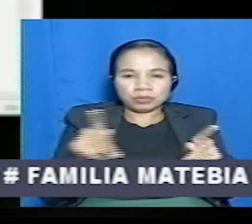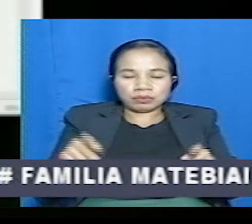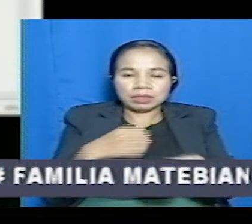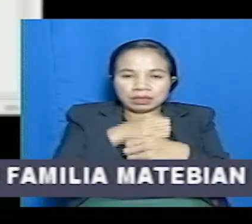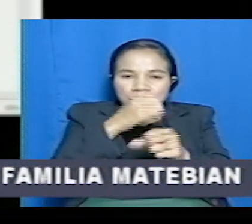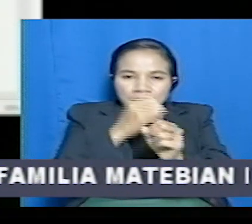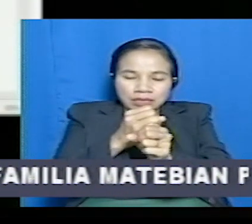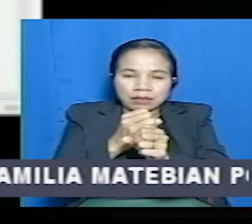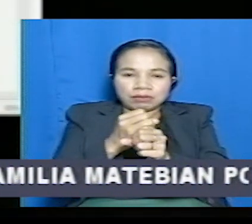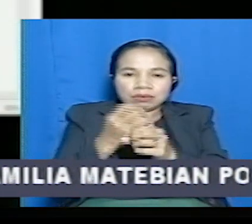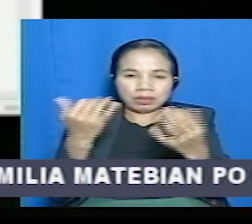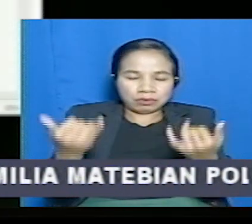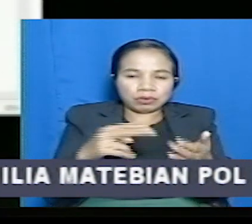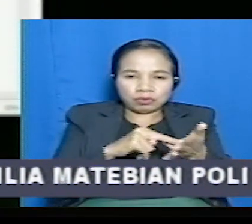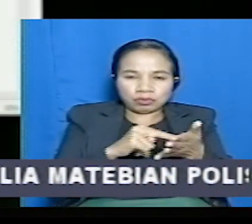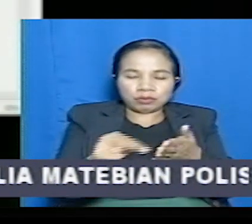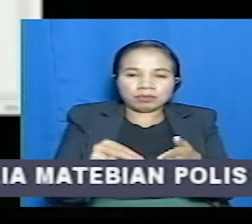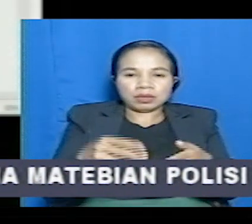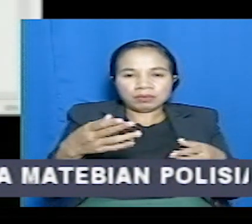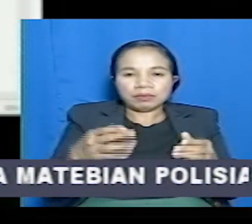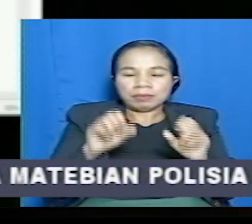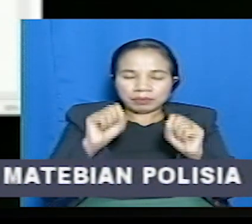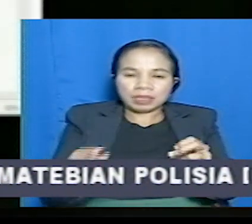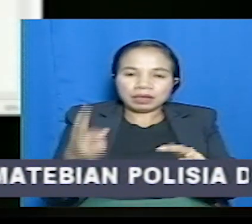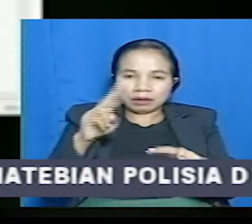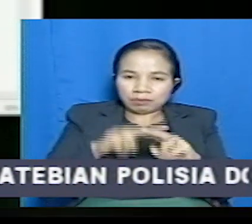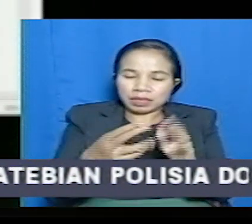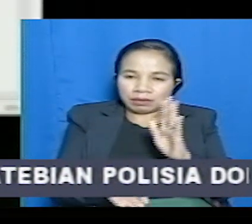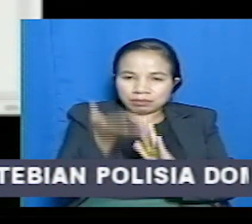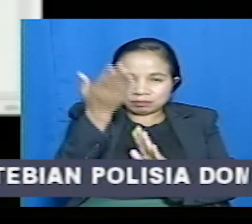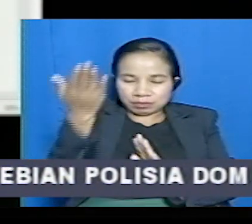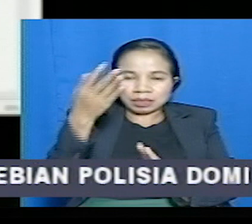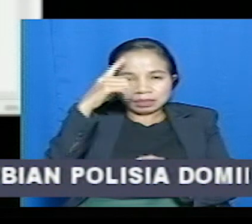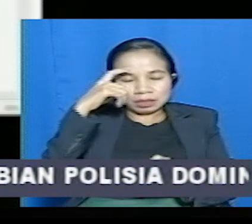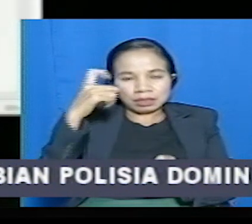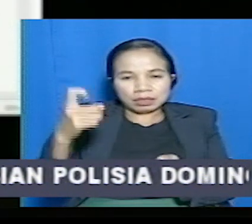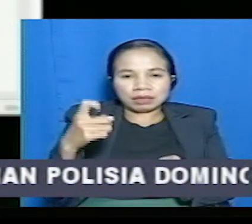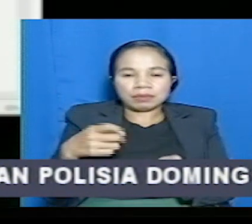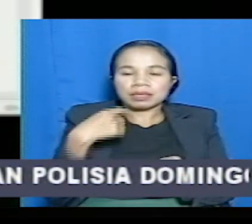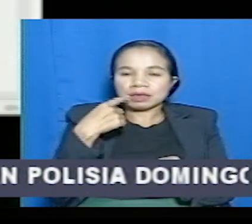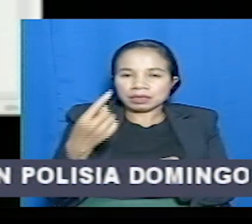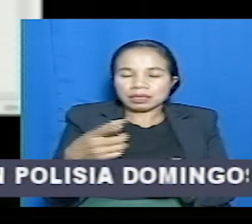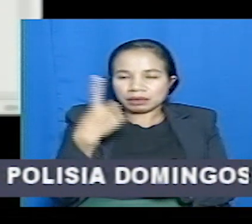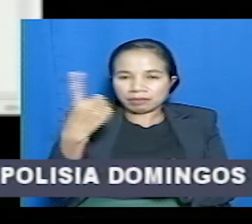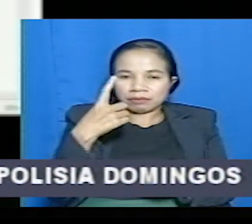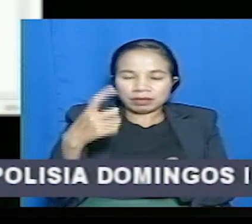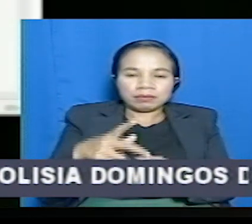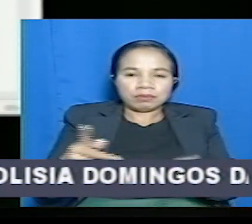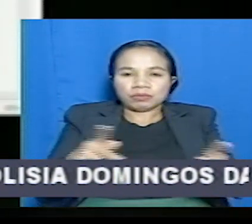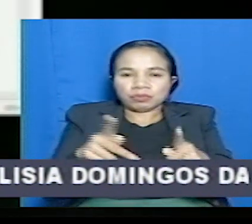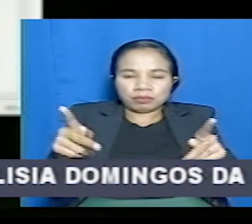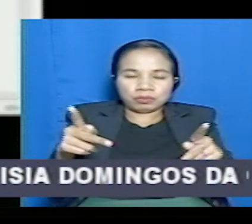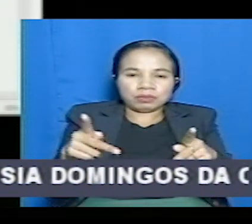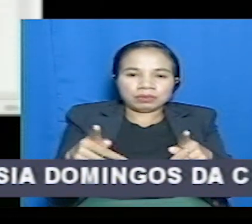aplica de tal. Número de casos se bela aumenta macas e também dané apela na fatia da população a tu